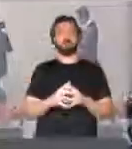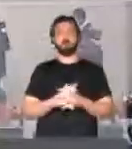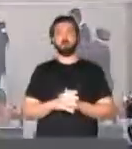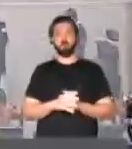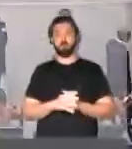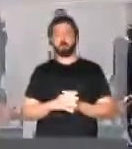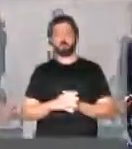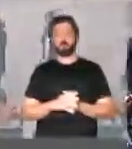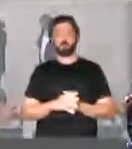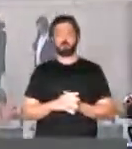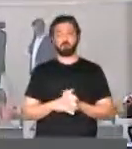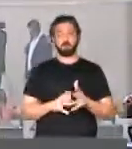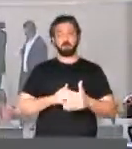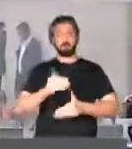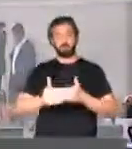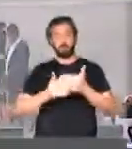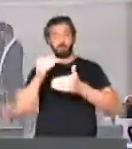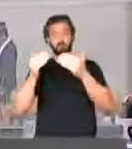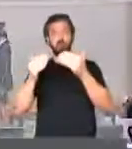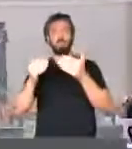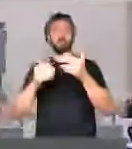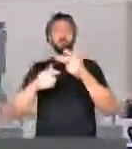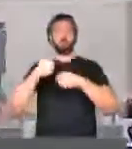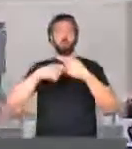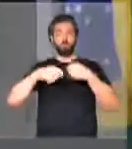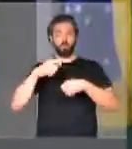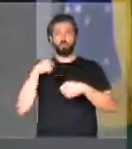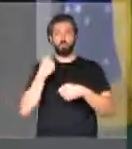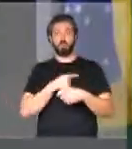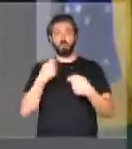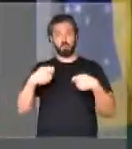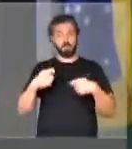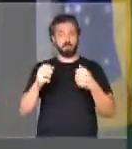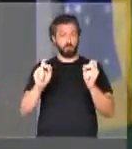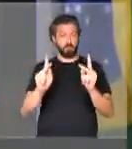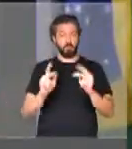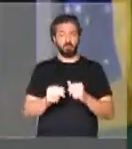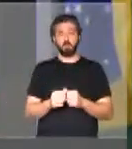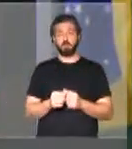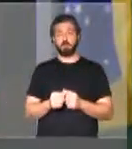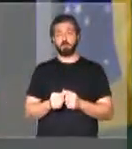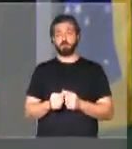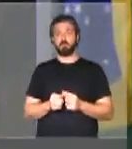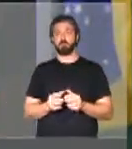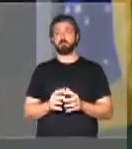Rossi, de desenvolvimento econômico que nós precisamos ter.